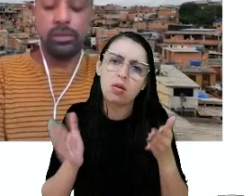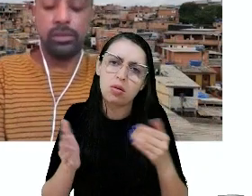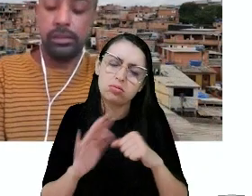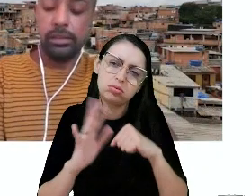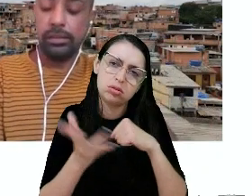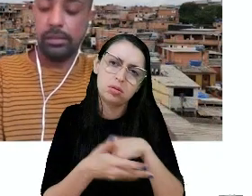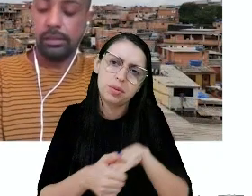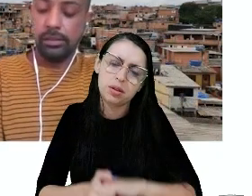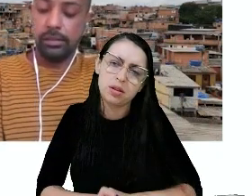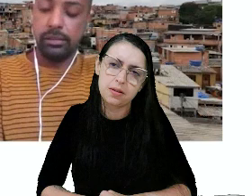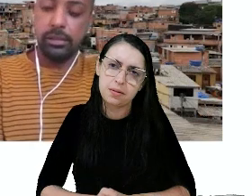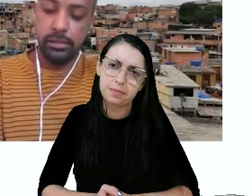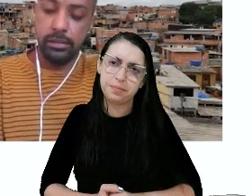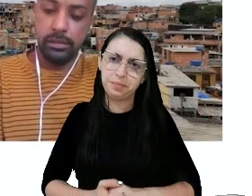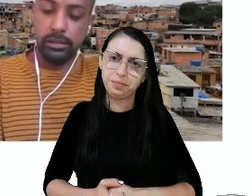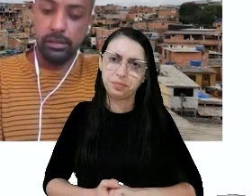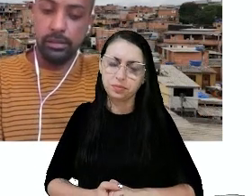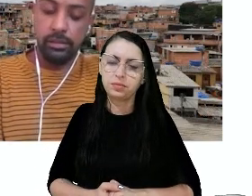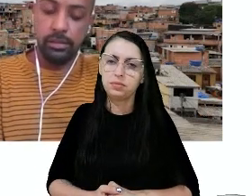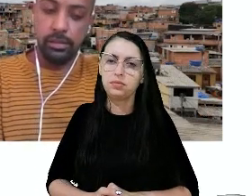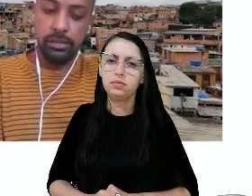desse momento, assim, desse